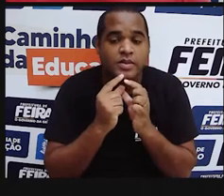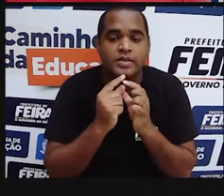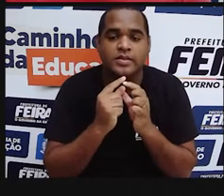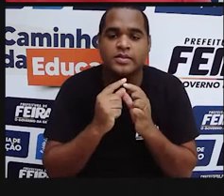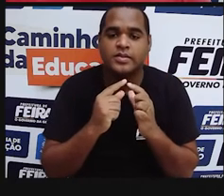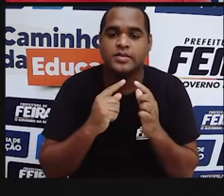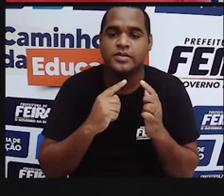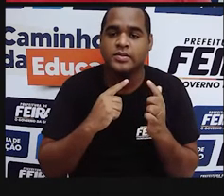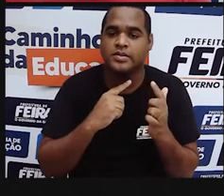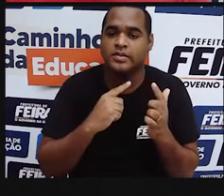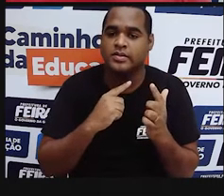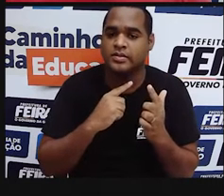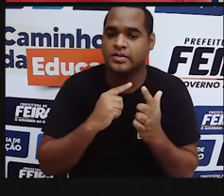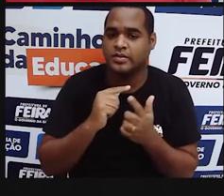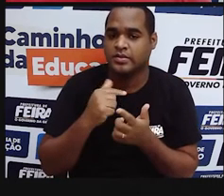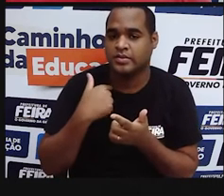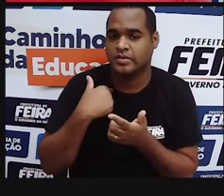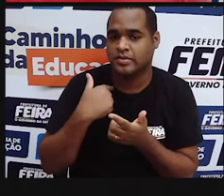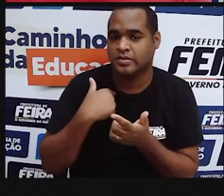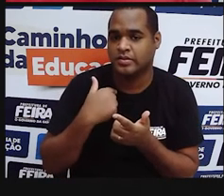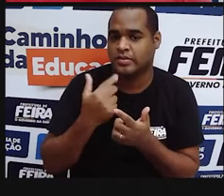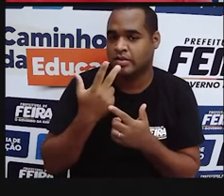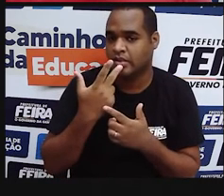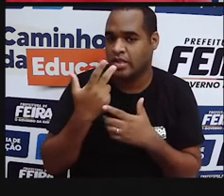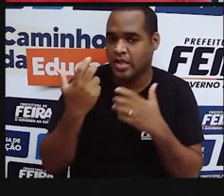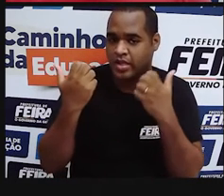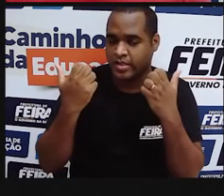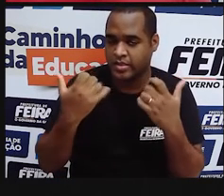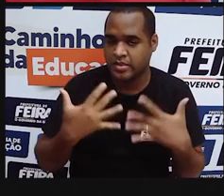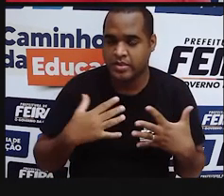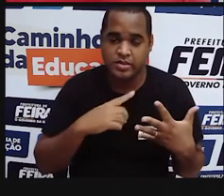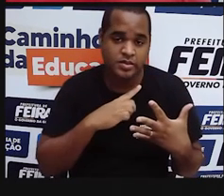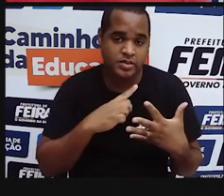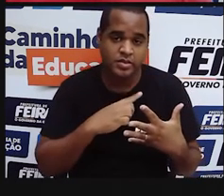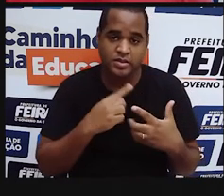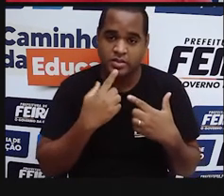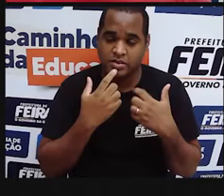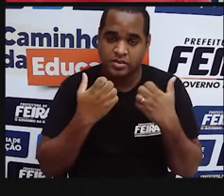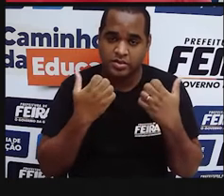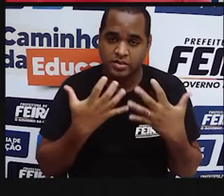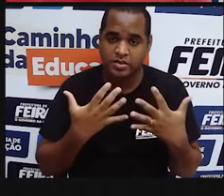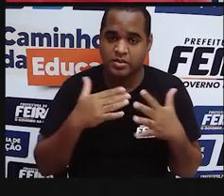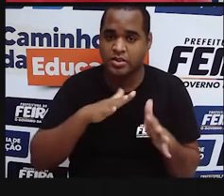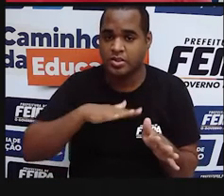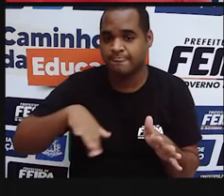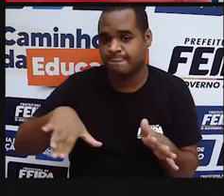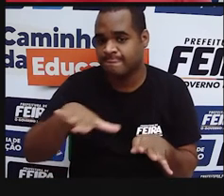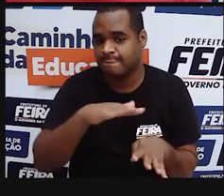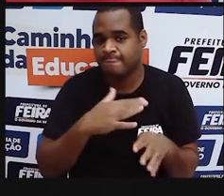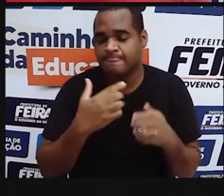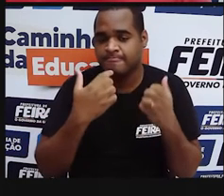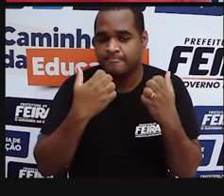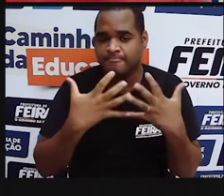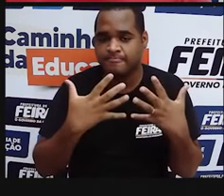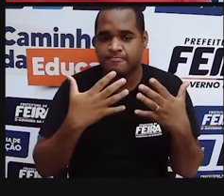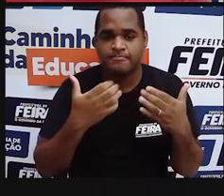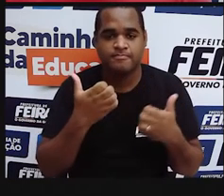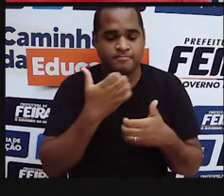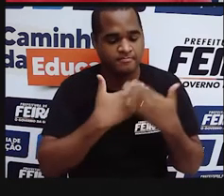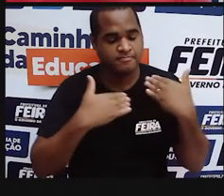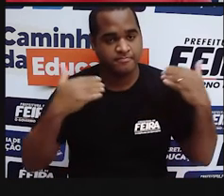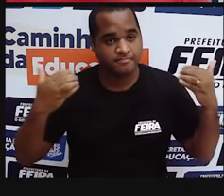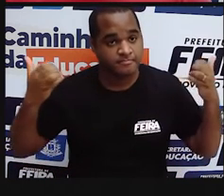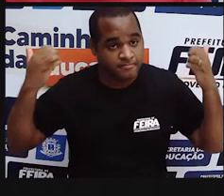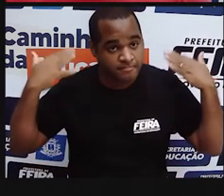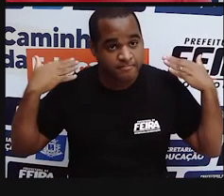bigodes castanhos, sou negro, estou sentado vestindo uma camisa vermelha, um ambiente. Tem por